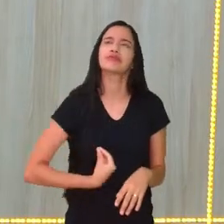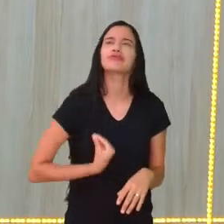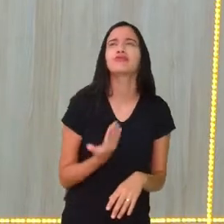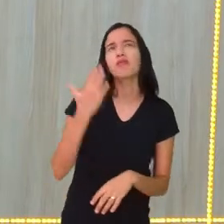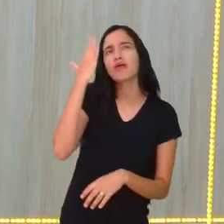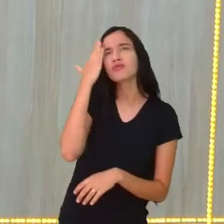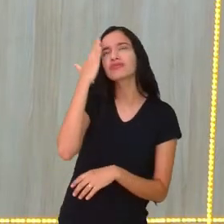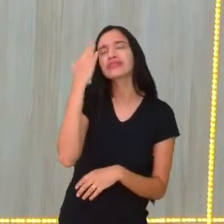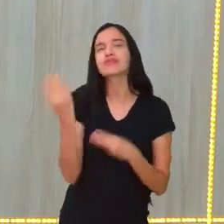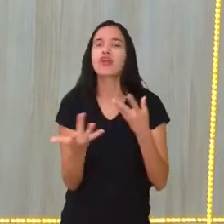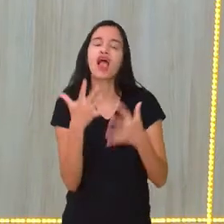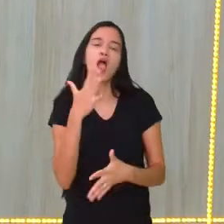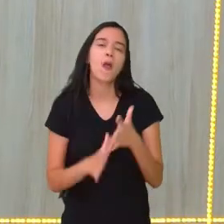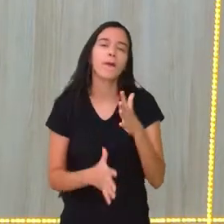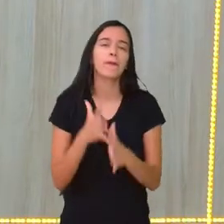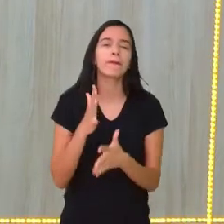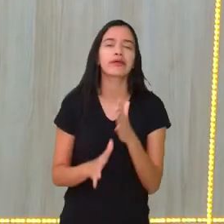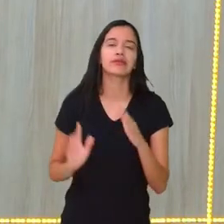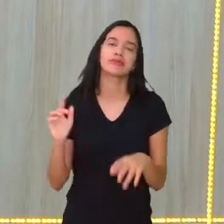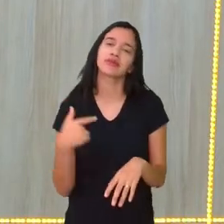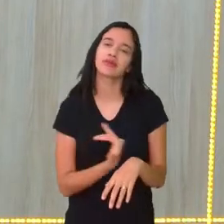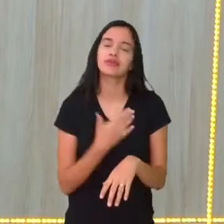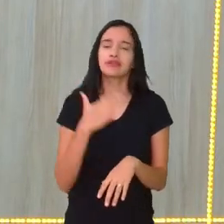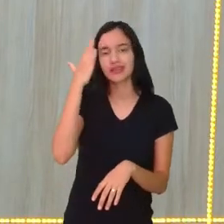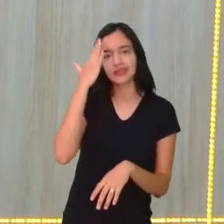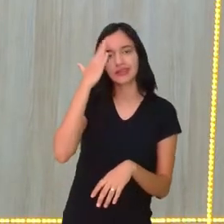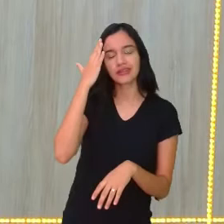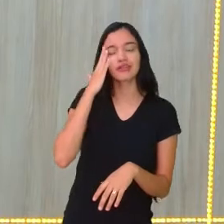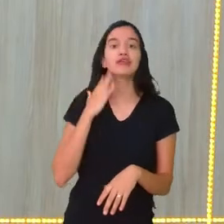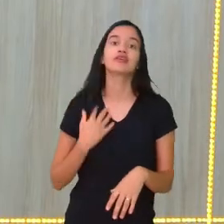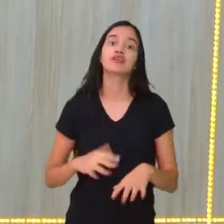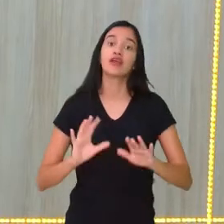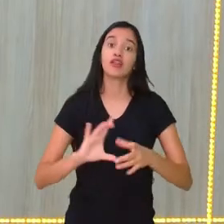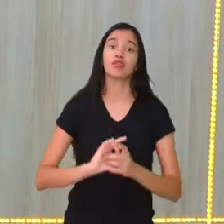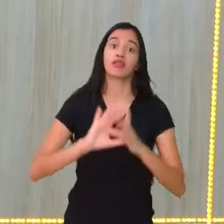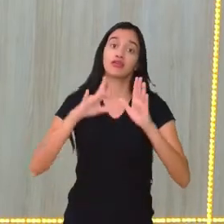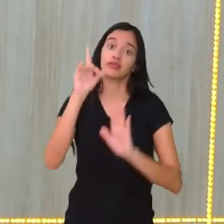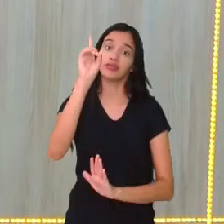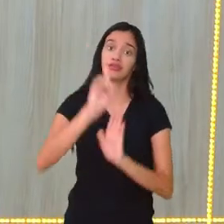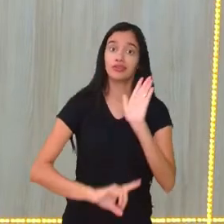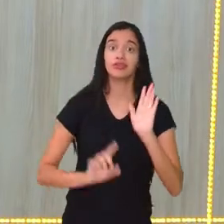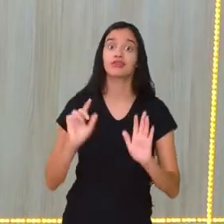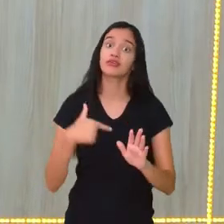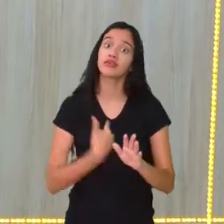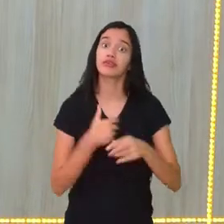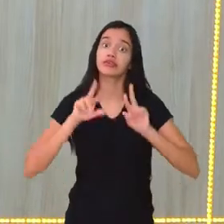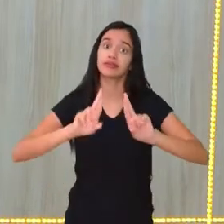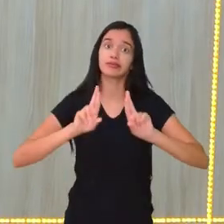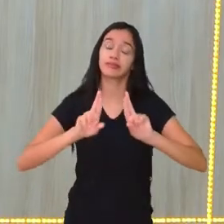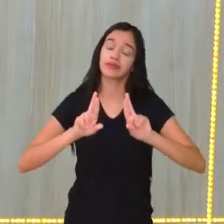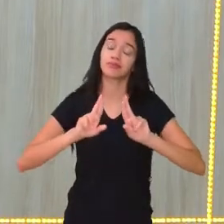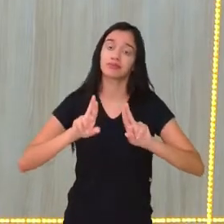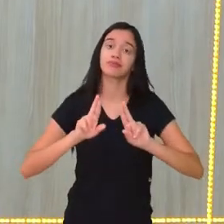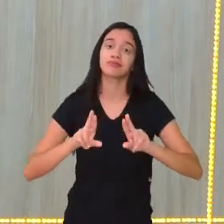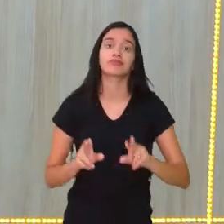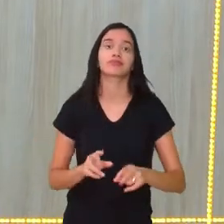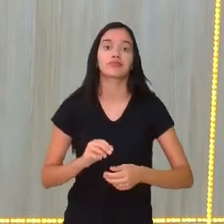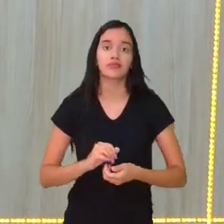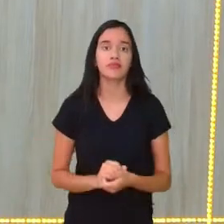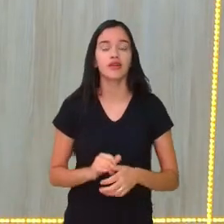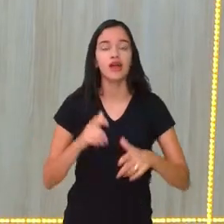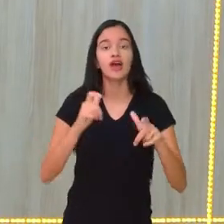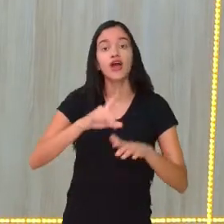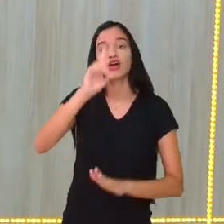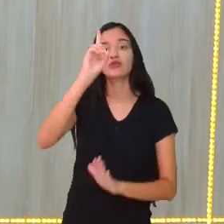entende muito, é complicado para a gente entender hoje que a gente vive num Estado democrático de direito, ou pelo menos a gente espera que ele seja. Amém. Né? Onde